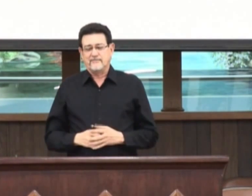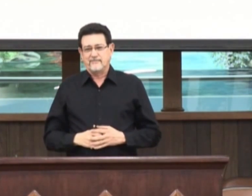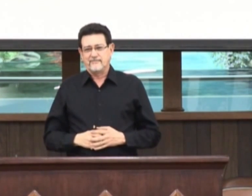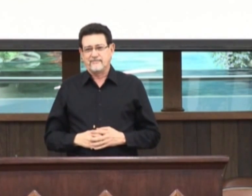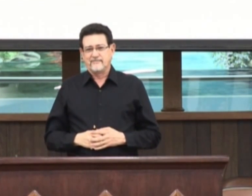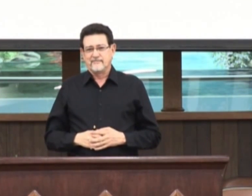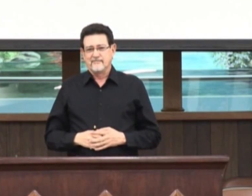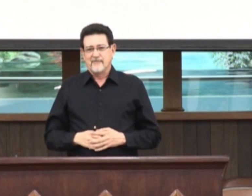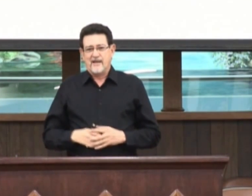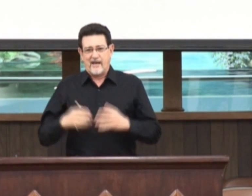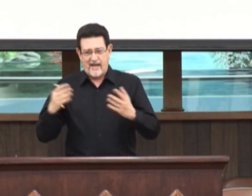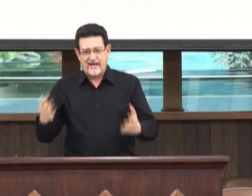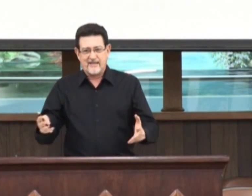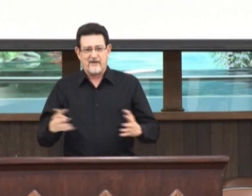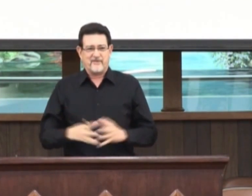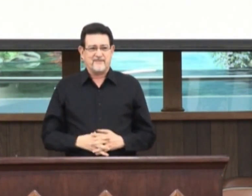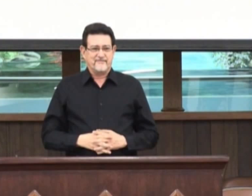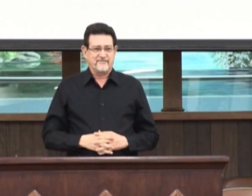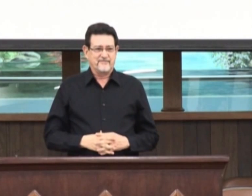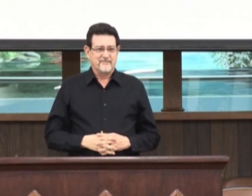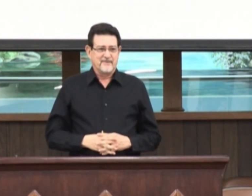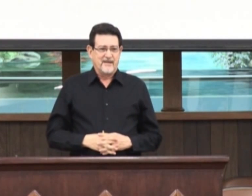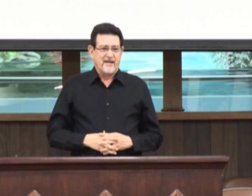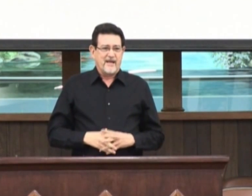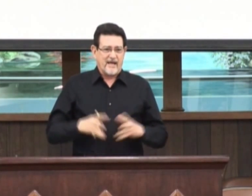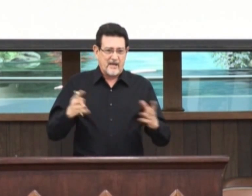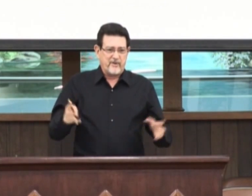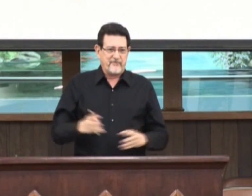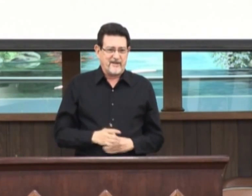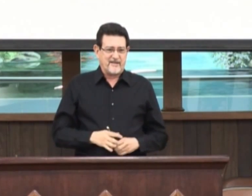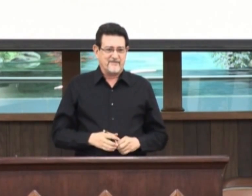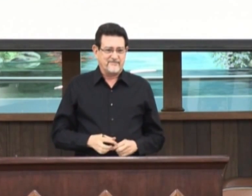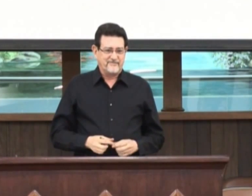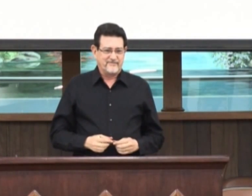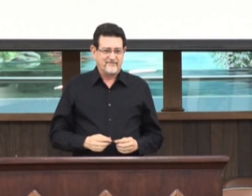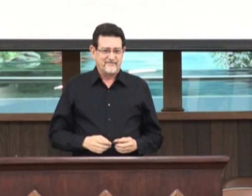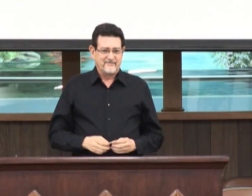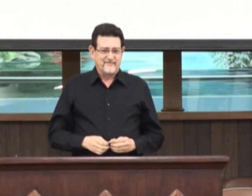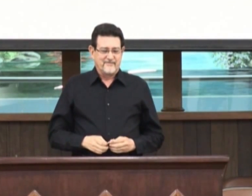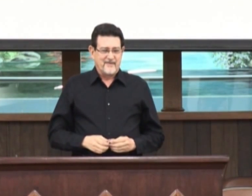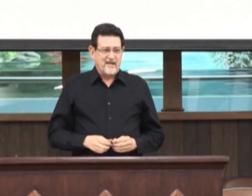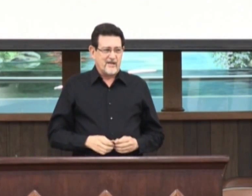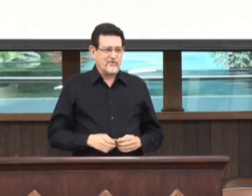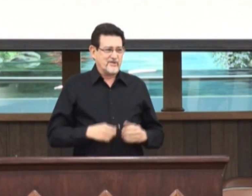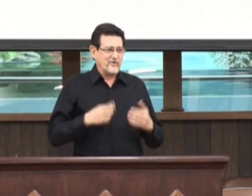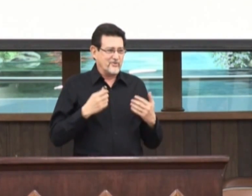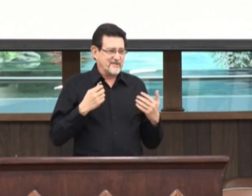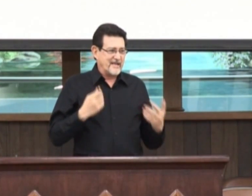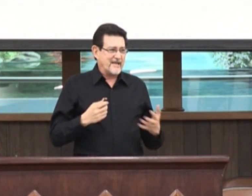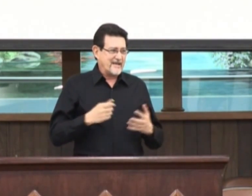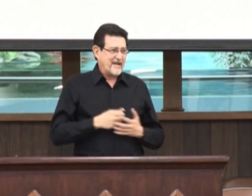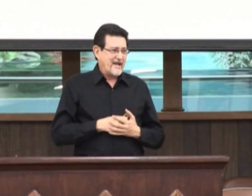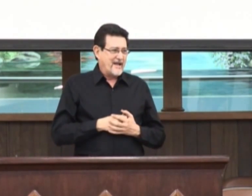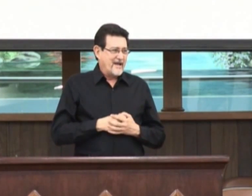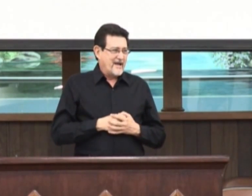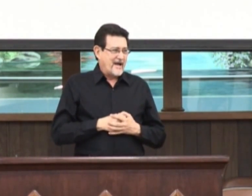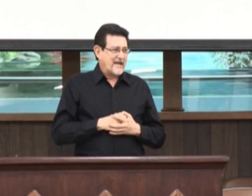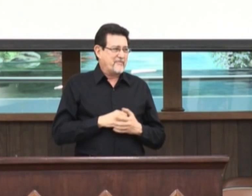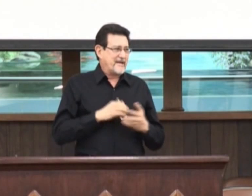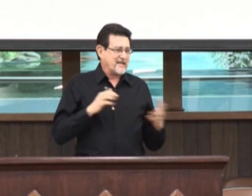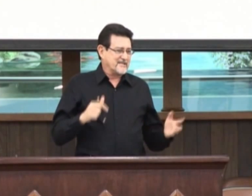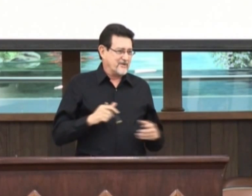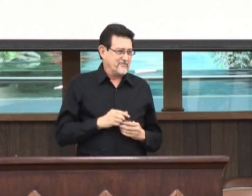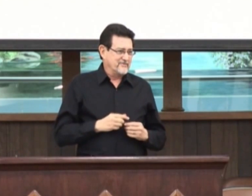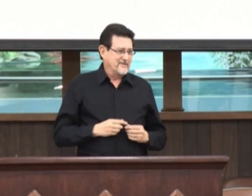boa, ela é agradável, ela é perfeita. E que o Senhor nos dê